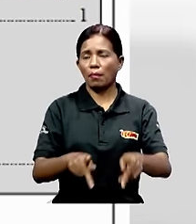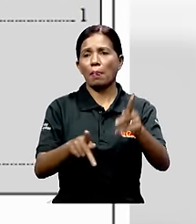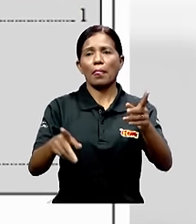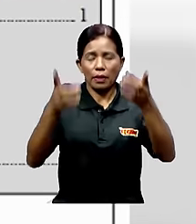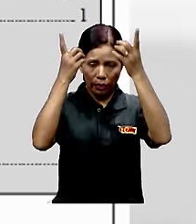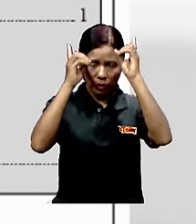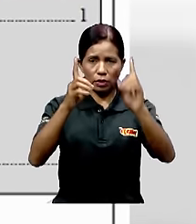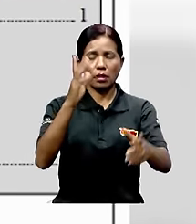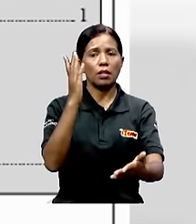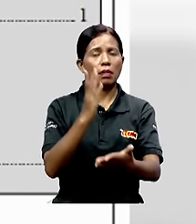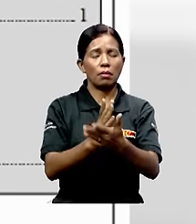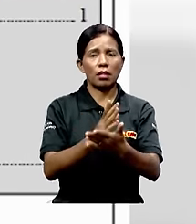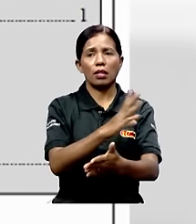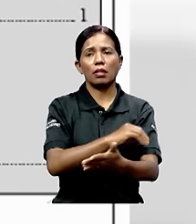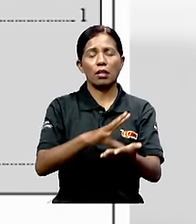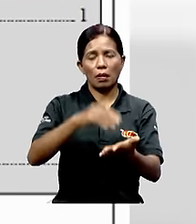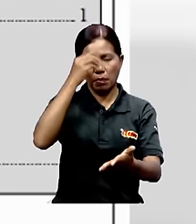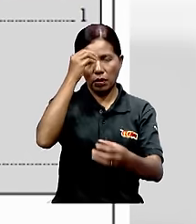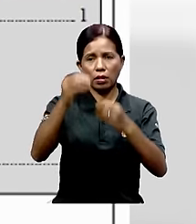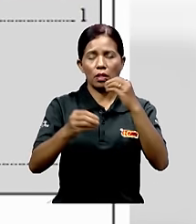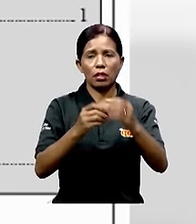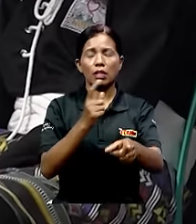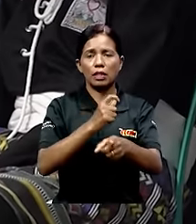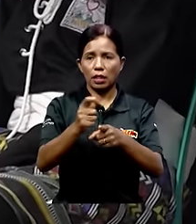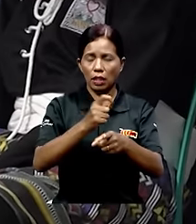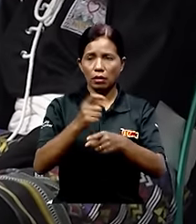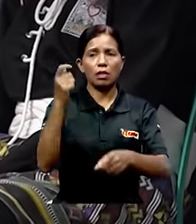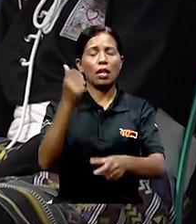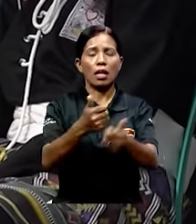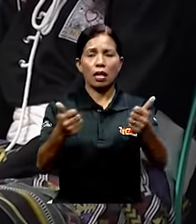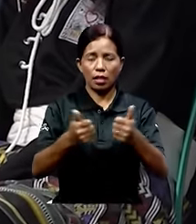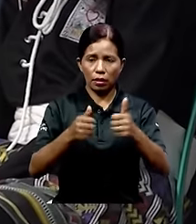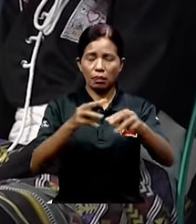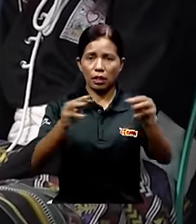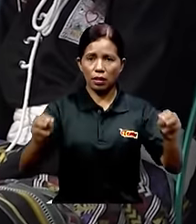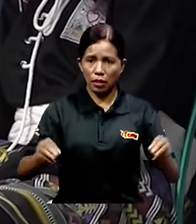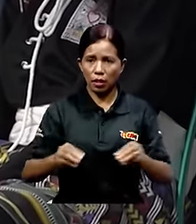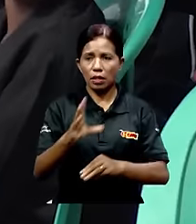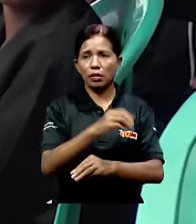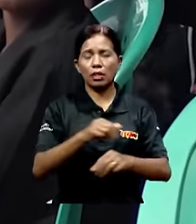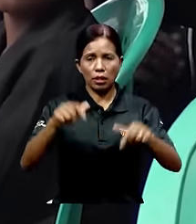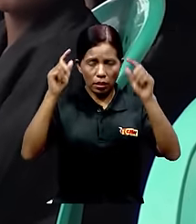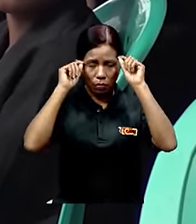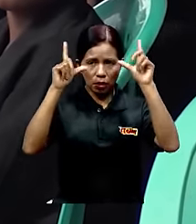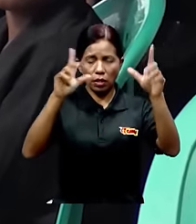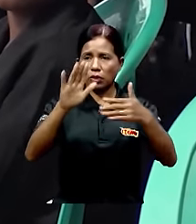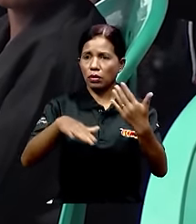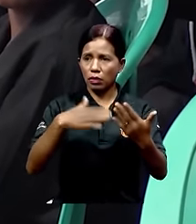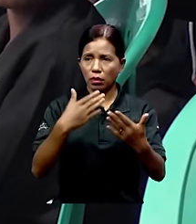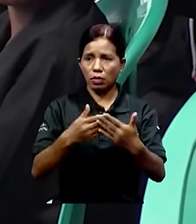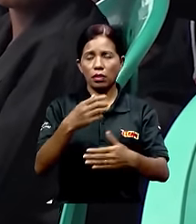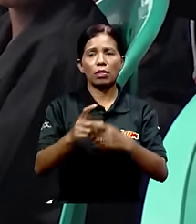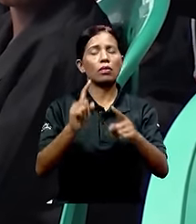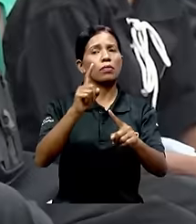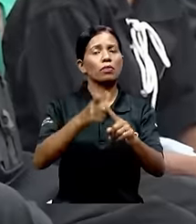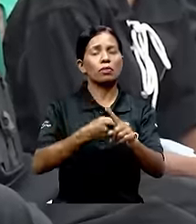a suspensão com a bensino aprendizagem ou prática arte marciais no prática arte rituais e a território nacional toma para período Fulang